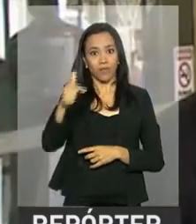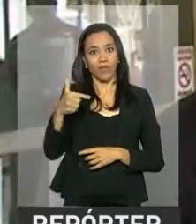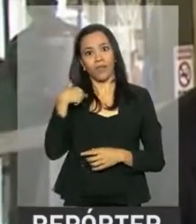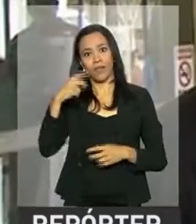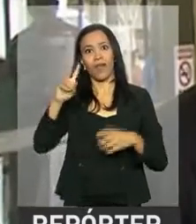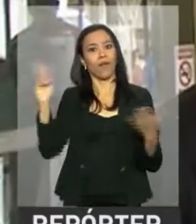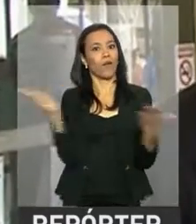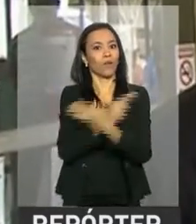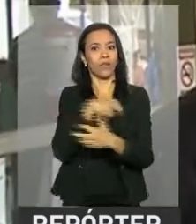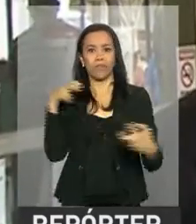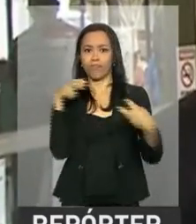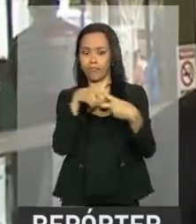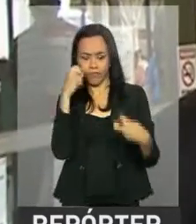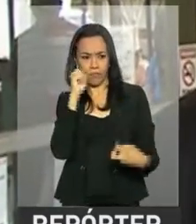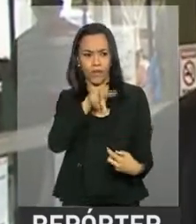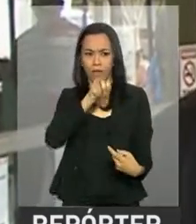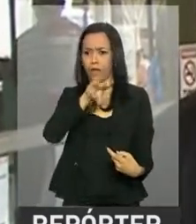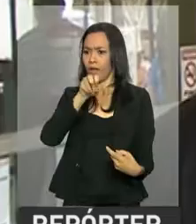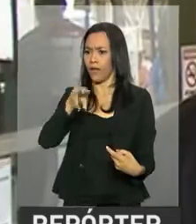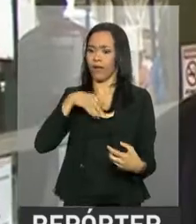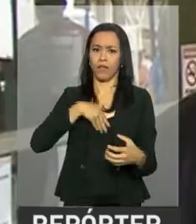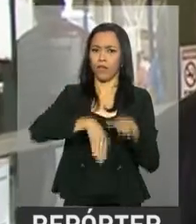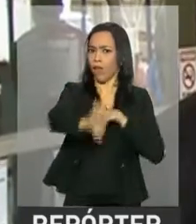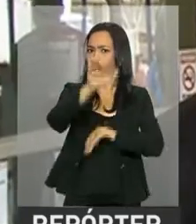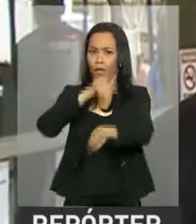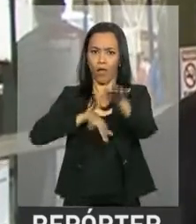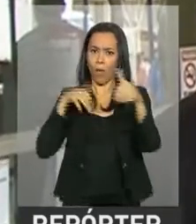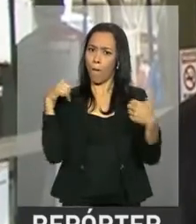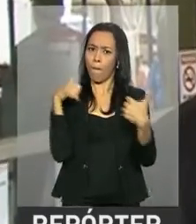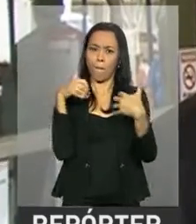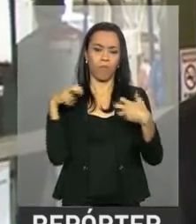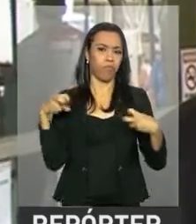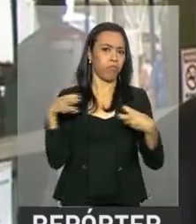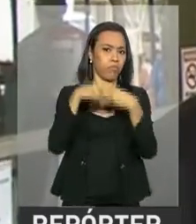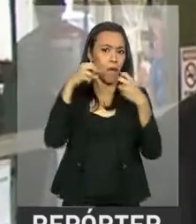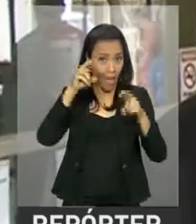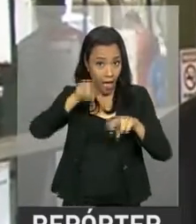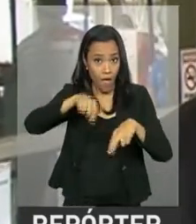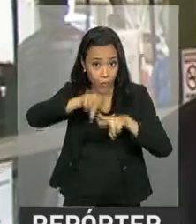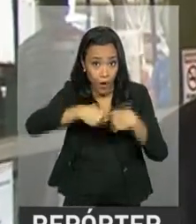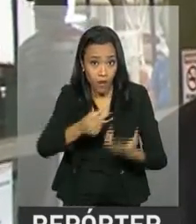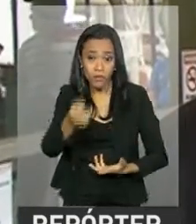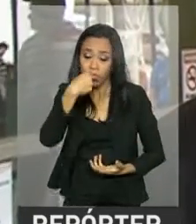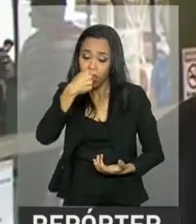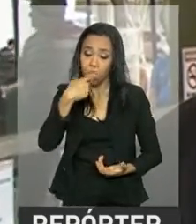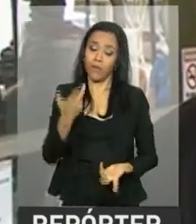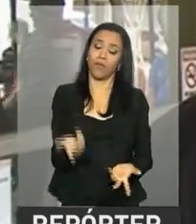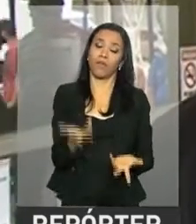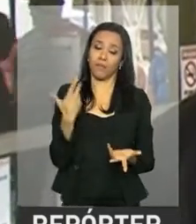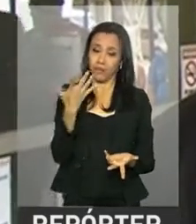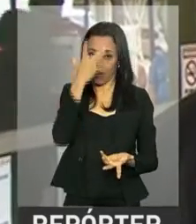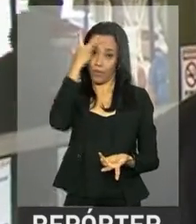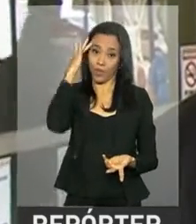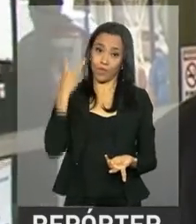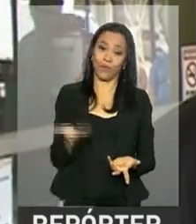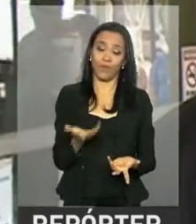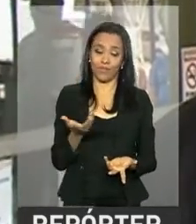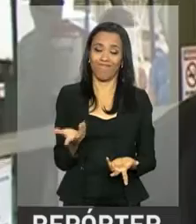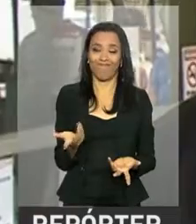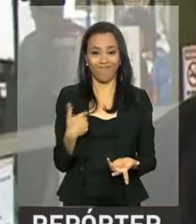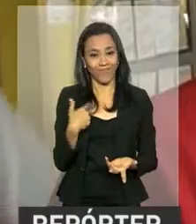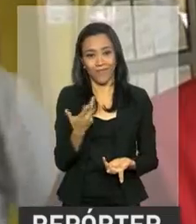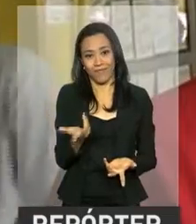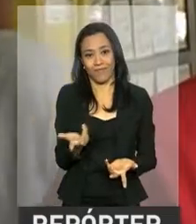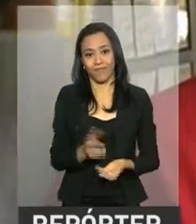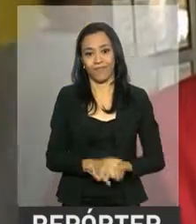ver toda hora a gente tá vendo acidente e geralmente entre essa geralmente é sobre o efeito que a pessoa consciente muita coisa